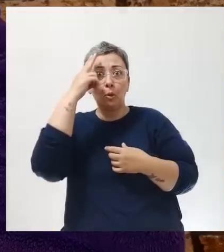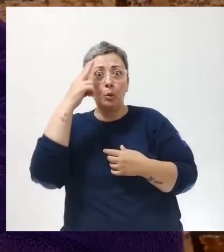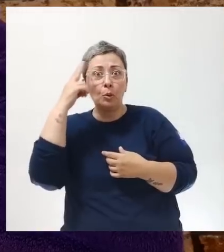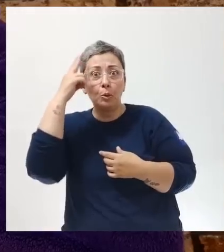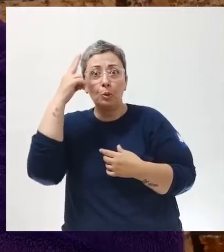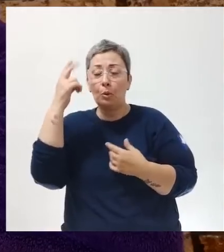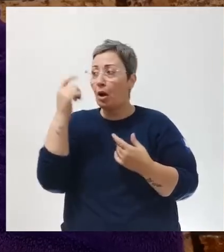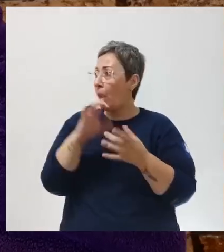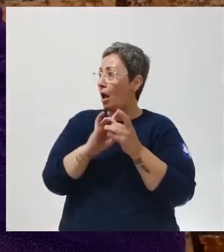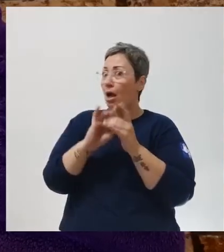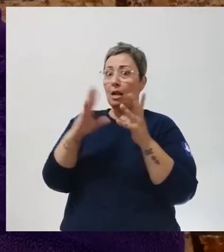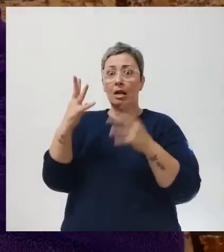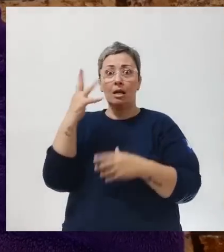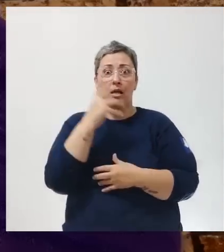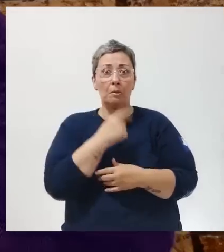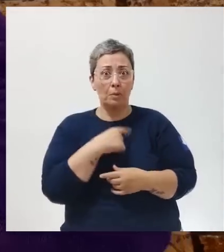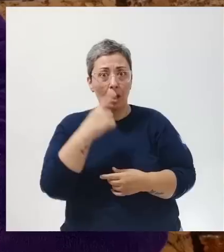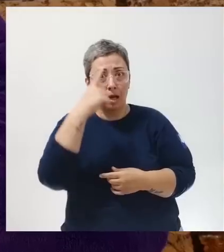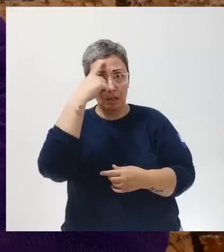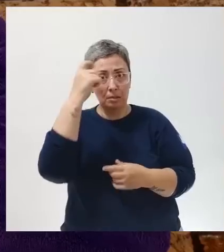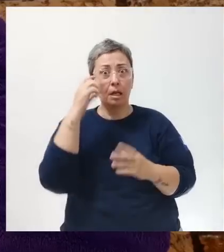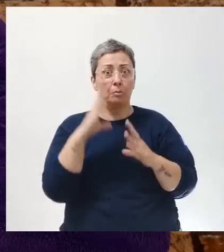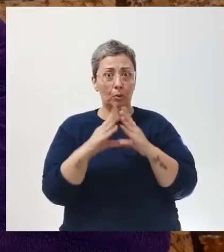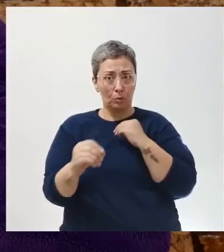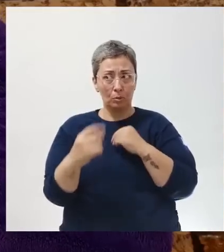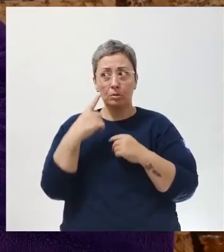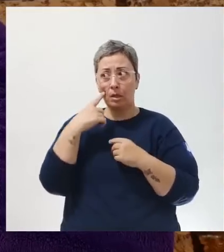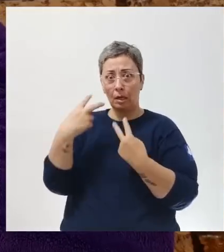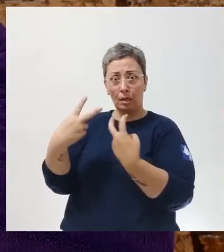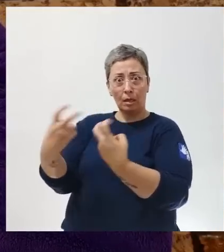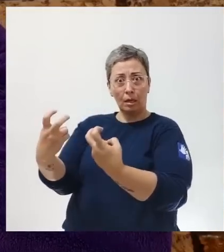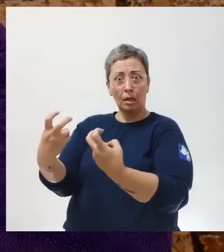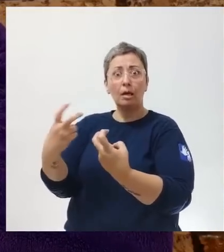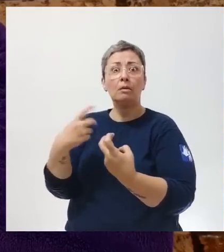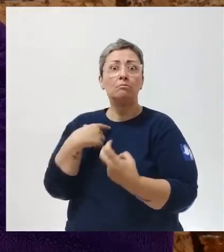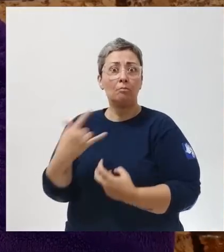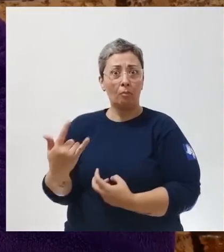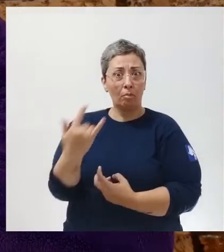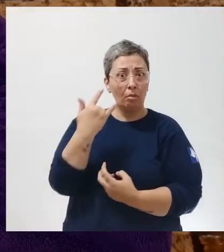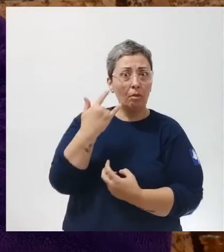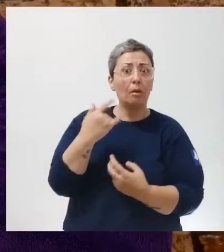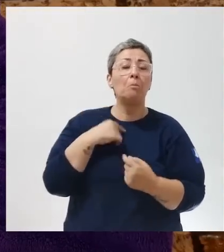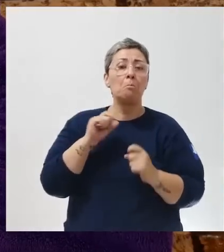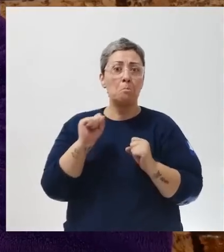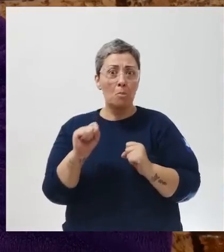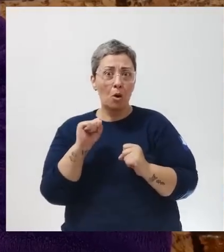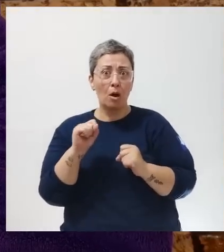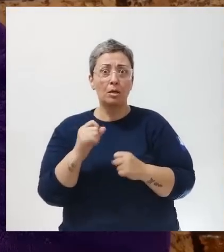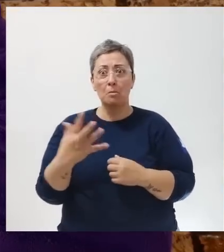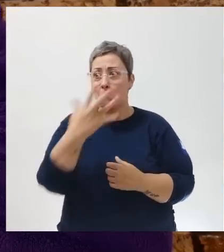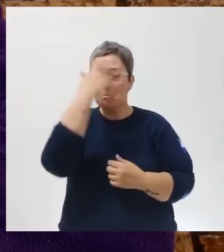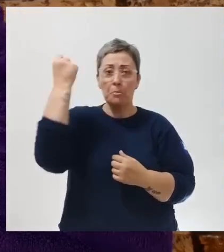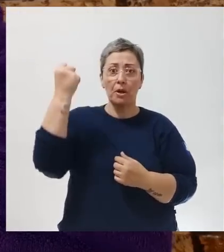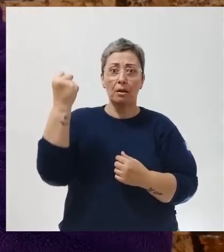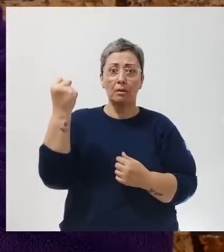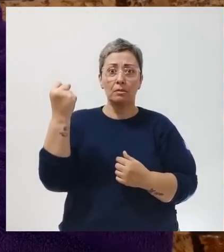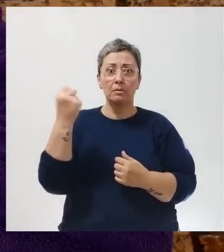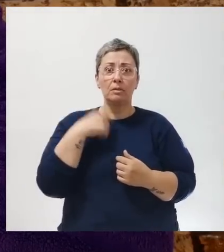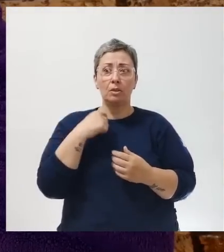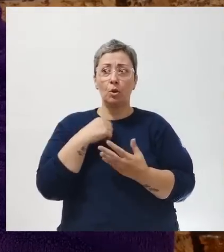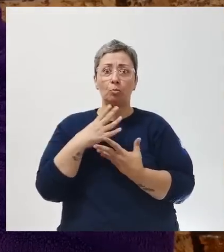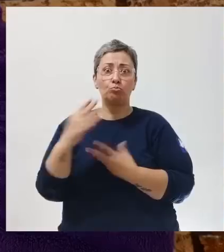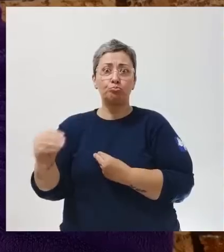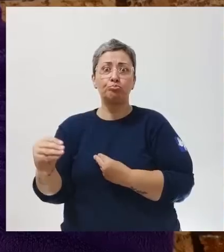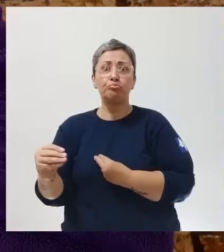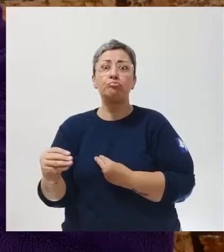sono, solta e tão bonita, a ideia poderia ter chamado a atenção de alguém? Bastaria a esse alguém pegá-la